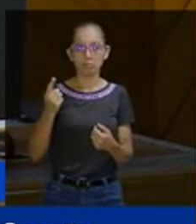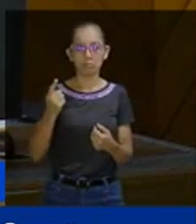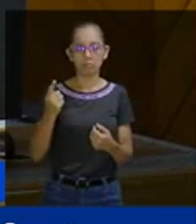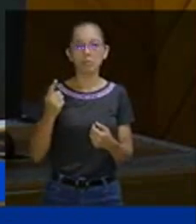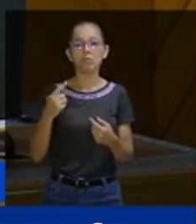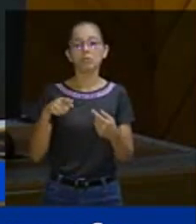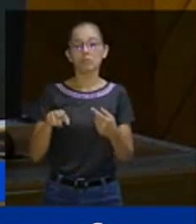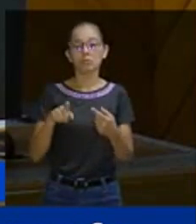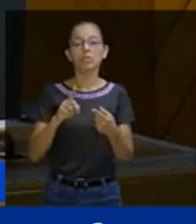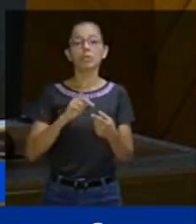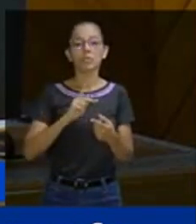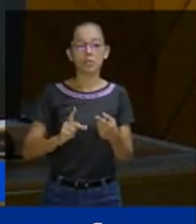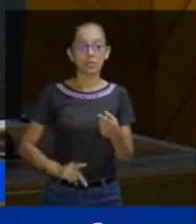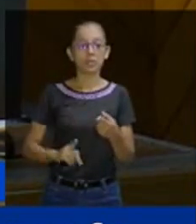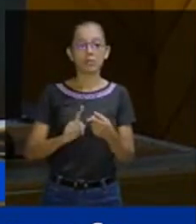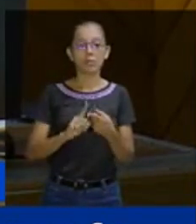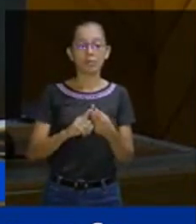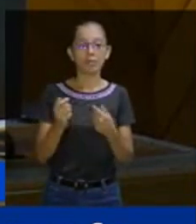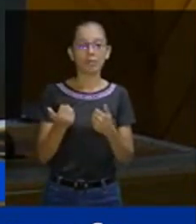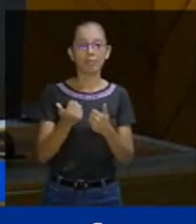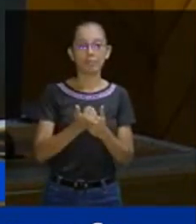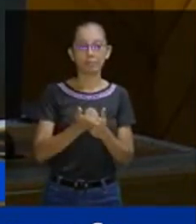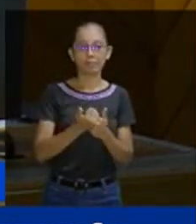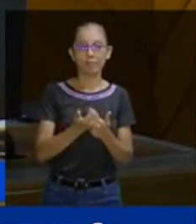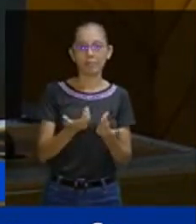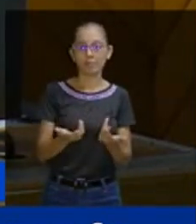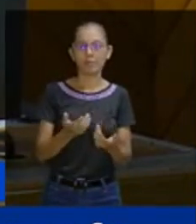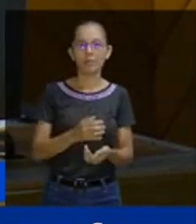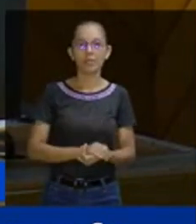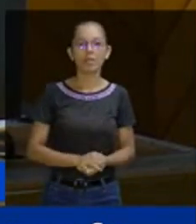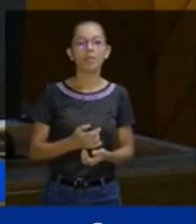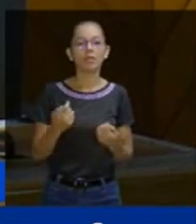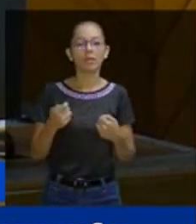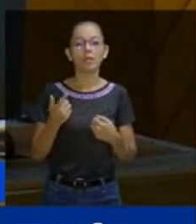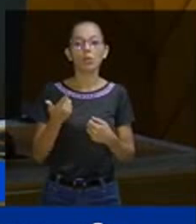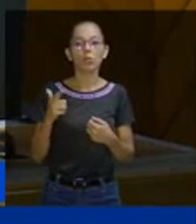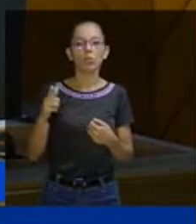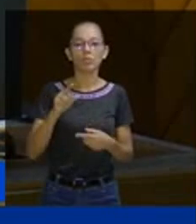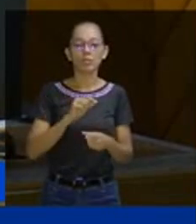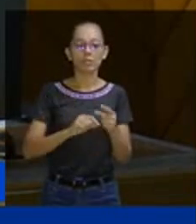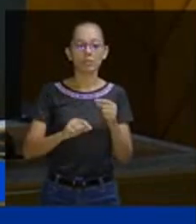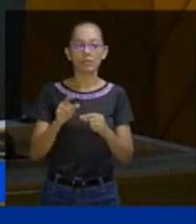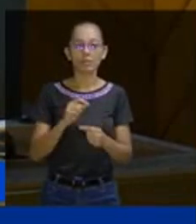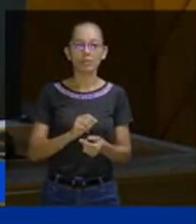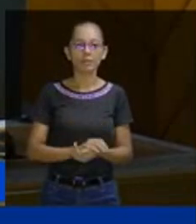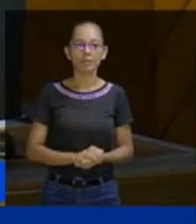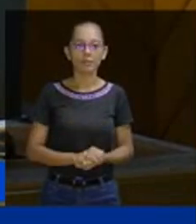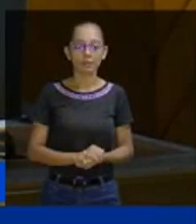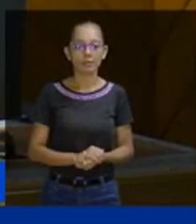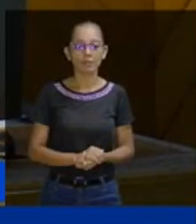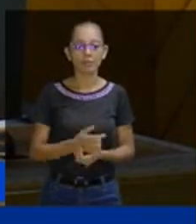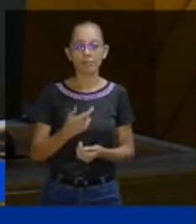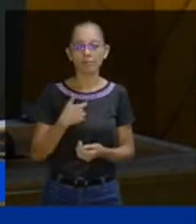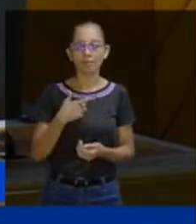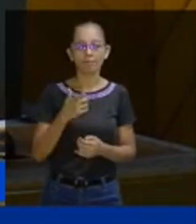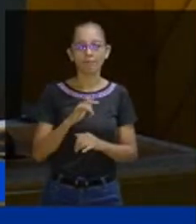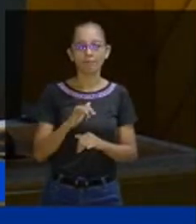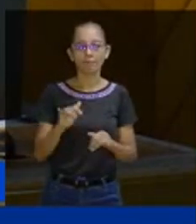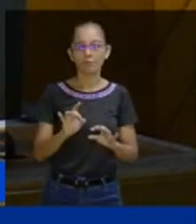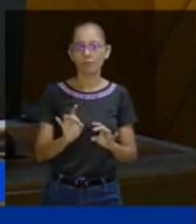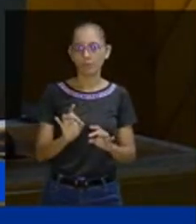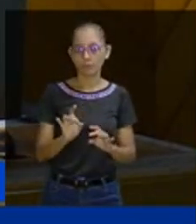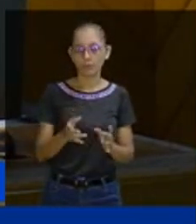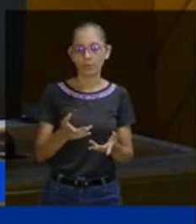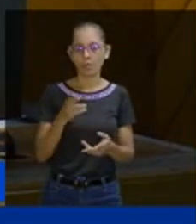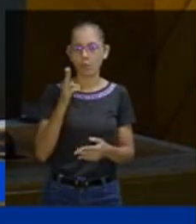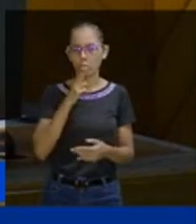possa naturalmente assumir a efetividade do cargo ou de presidente ou de corregedor. É a proposição que faço, não